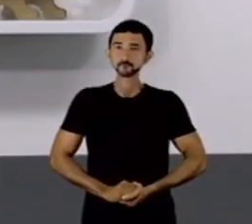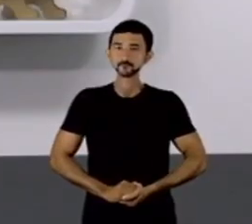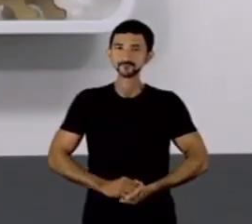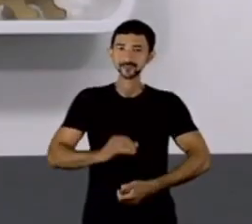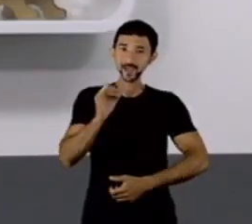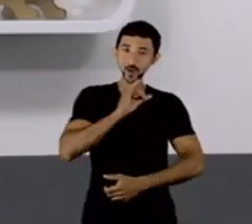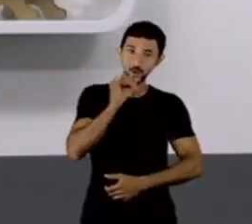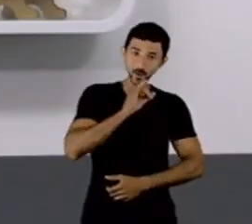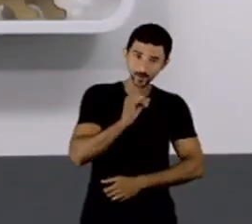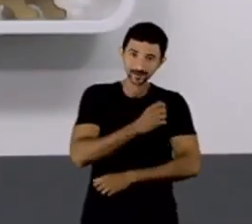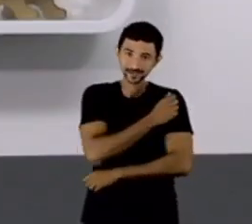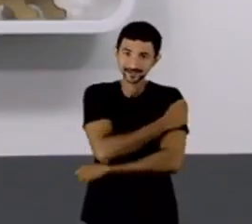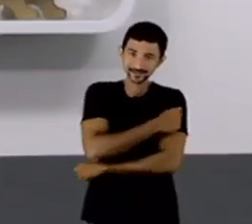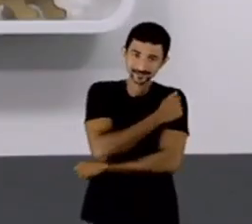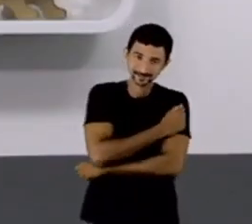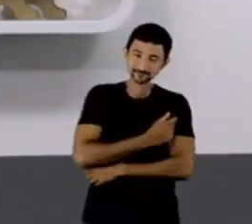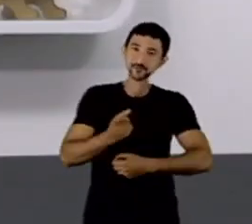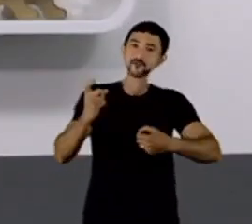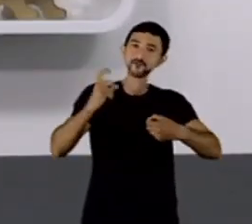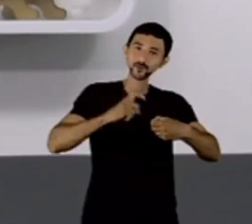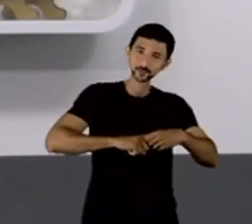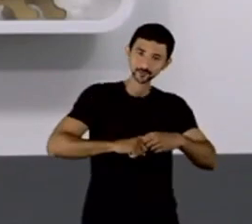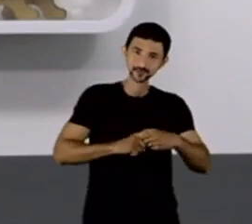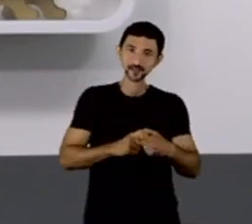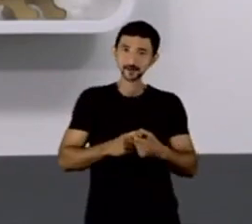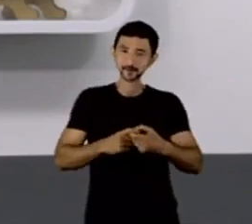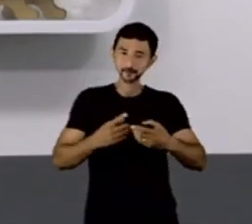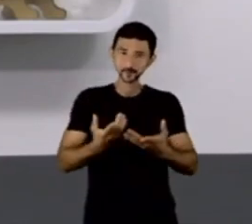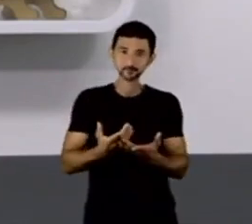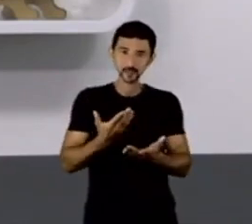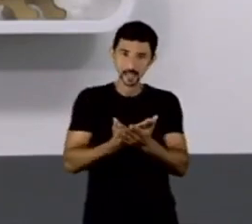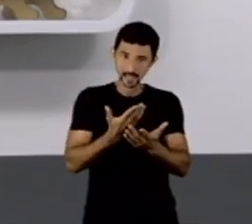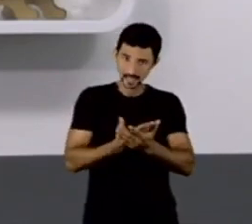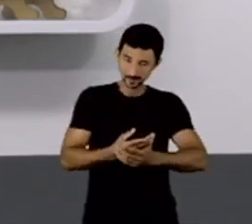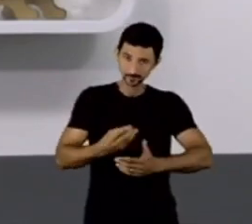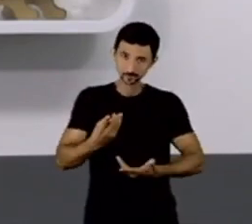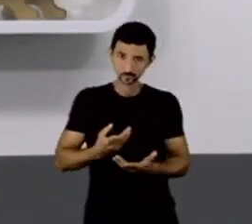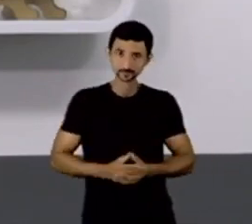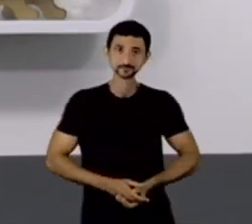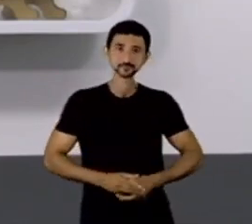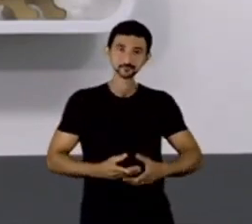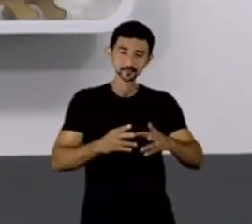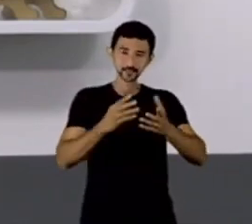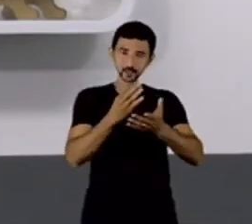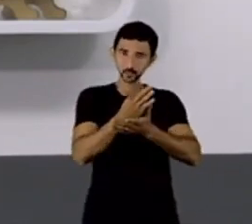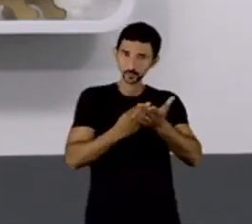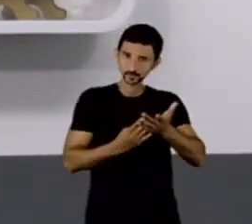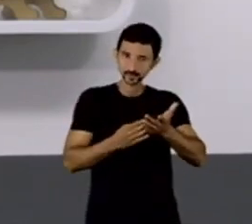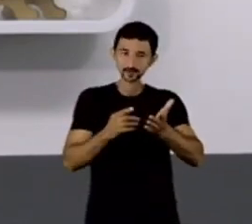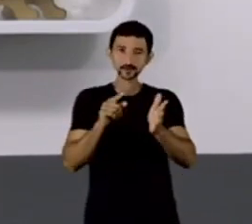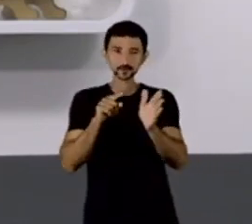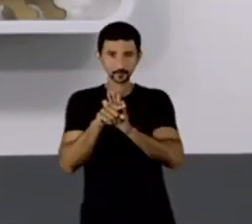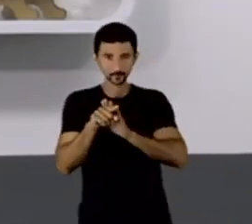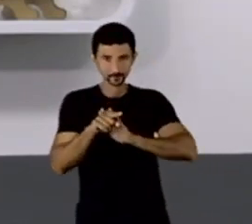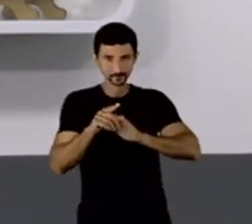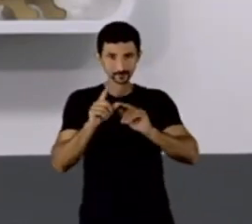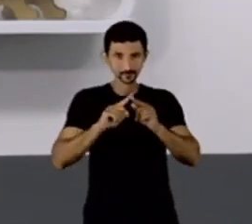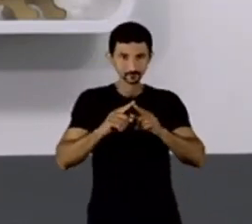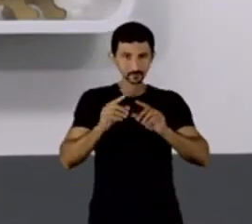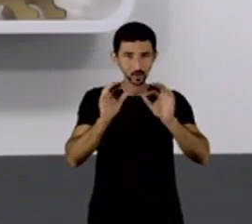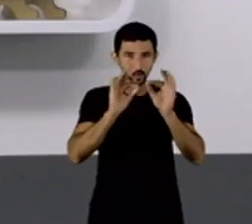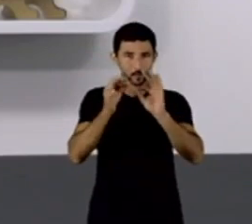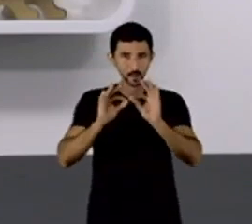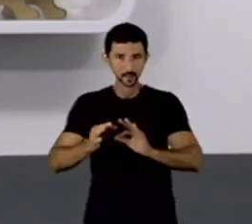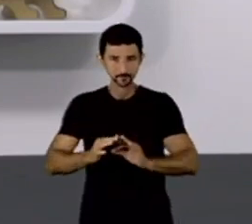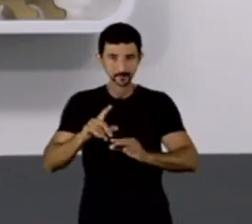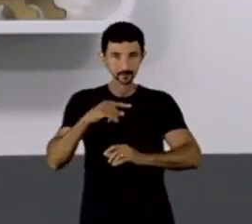Olá, meninos e meninas, voltamos para o nosso segundo momento, tratando ainda do texto argumentativo e de alguns elementos